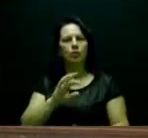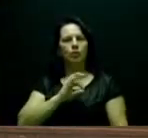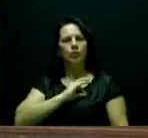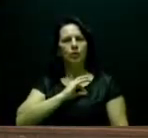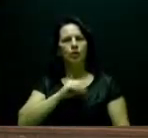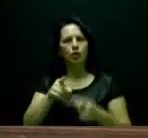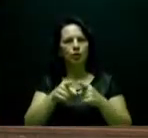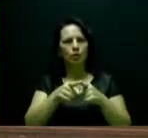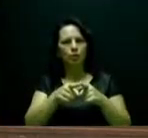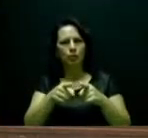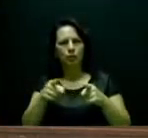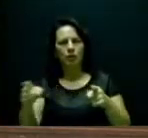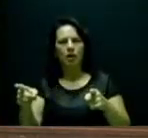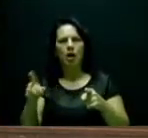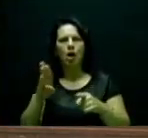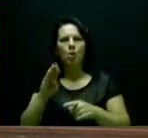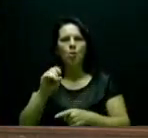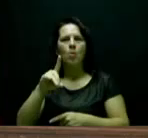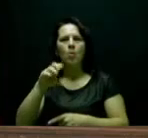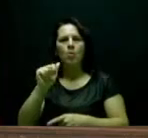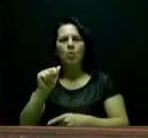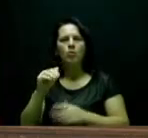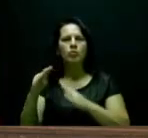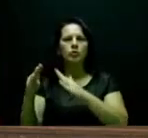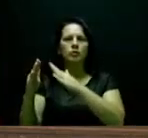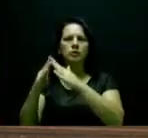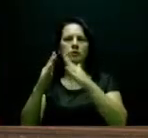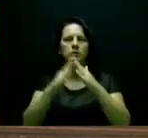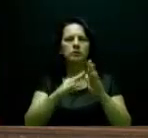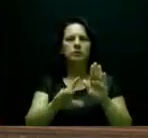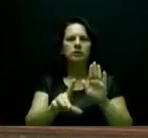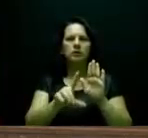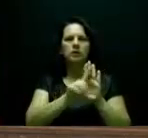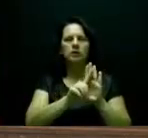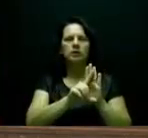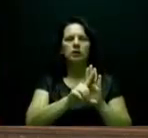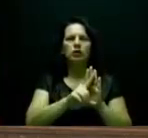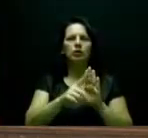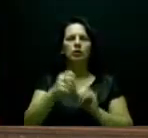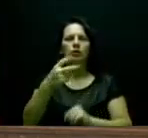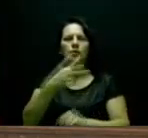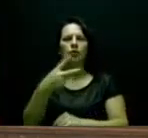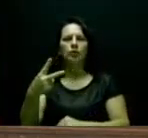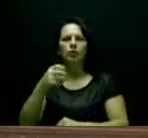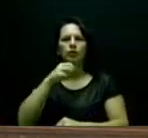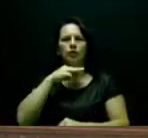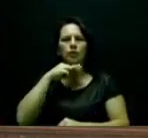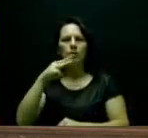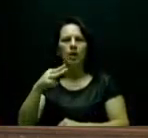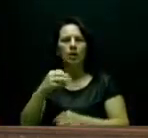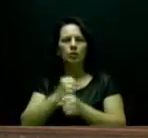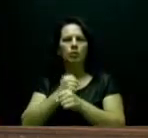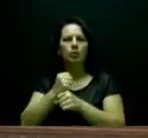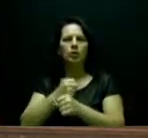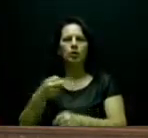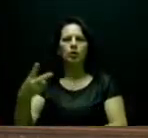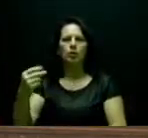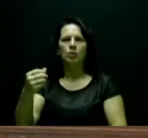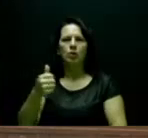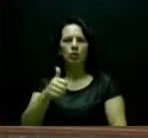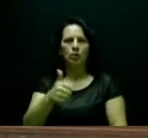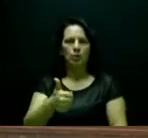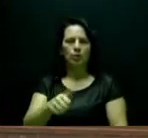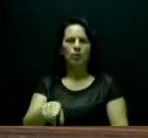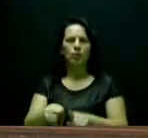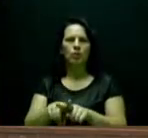Executivo a prorrogar a Bolsa Moradia, instituído pela Lei nº 3442, de 22 de março de 2011. As famílias atingidas